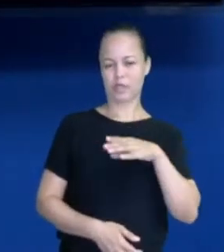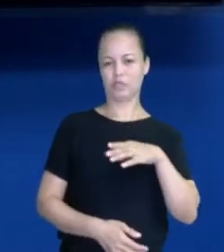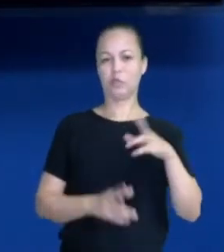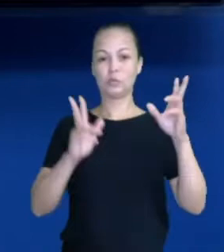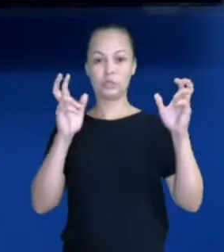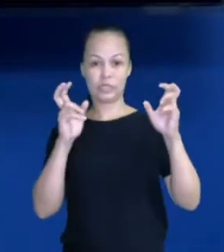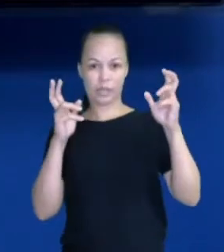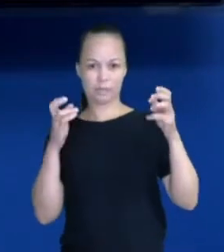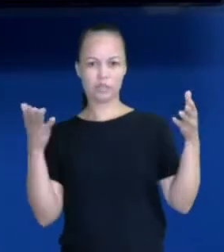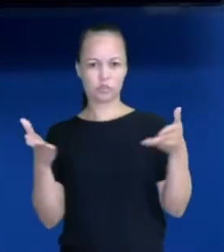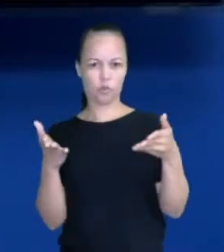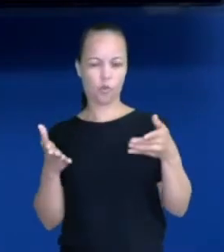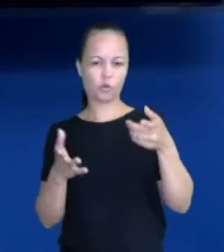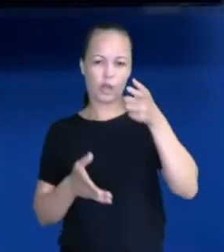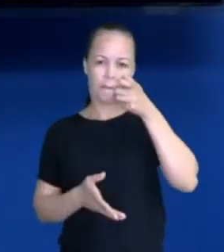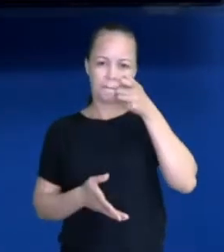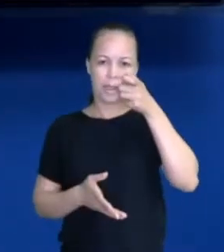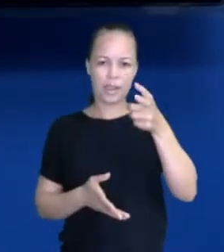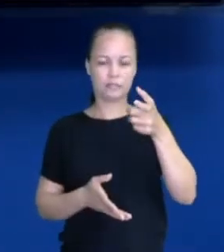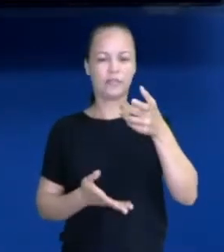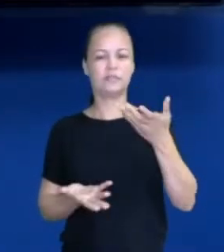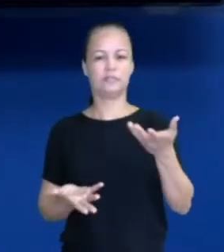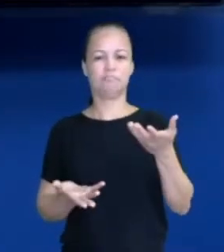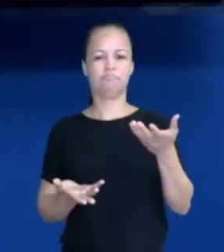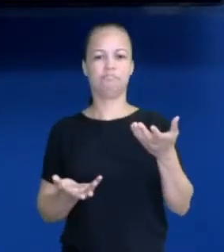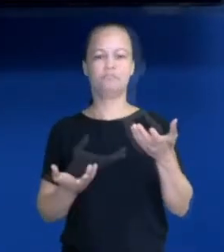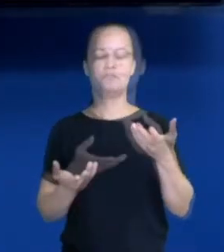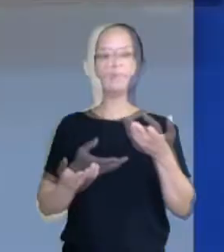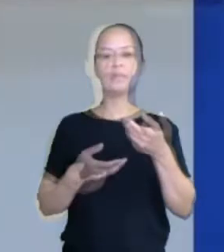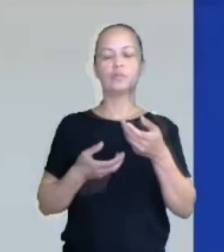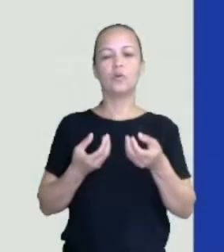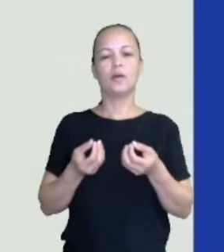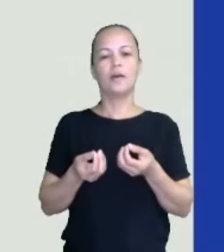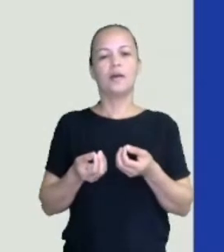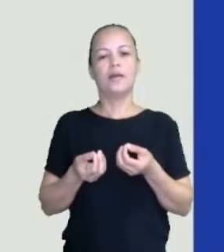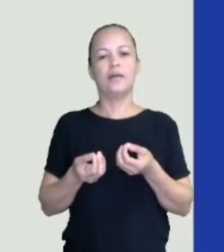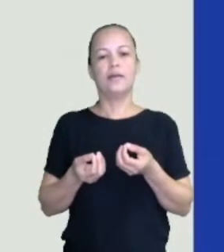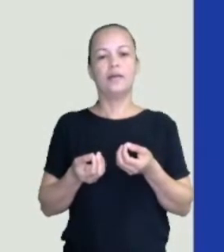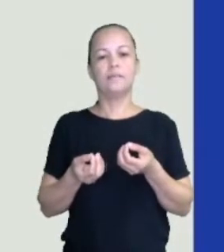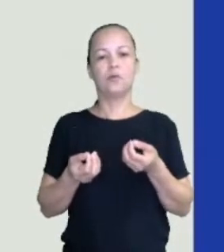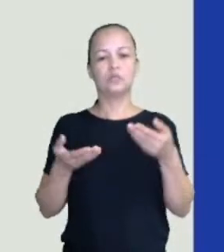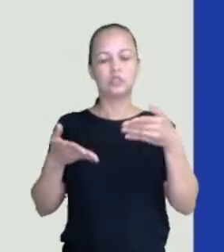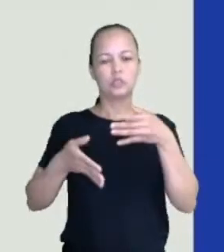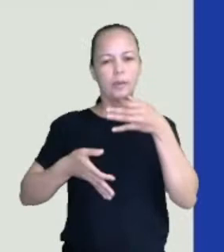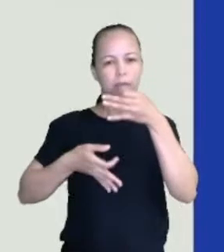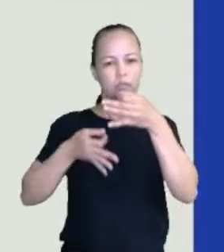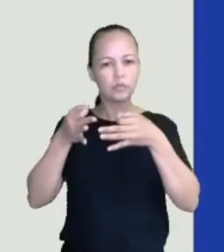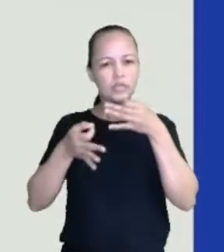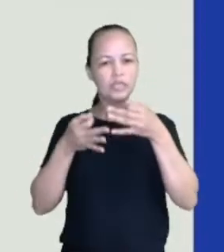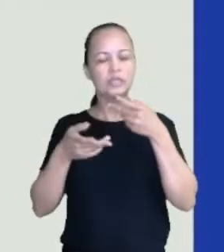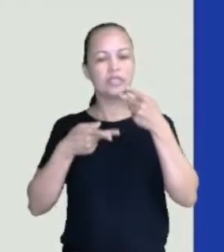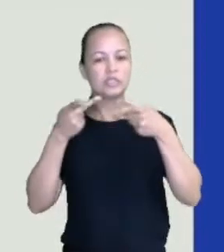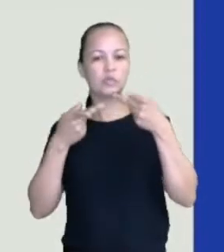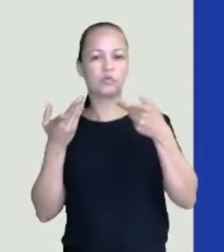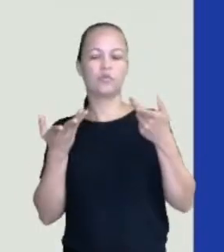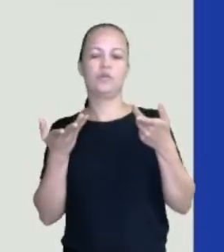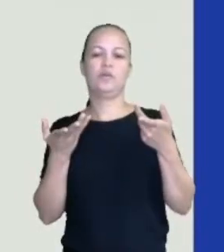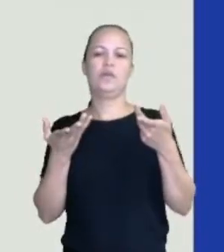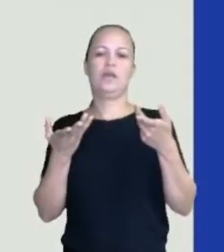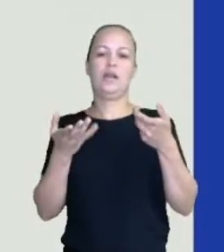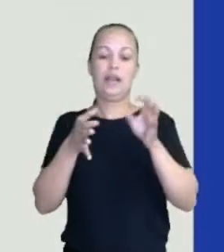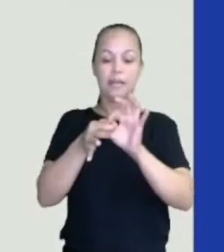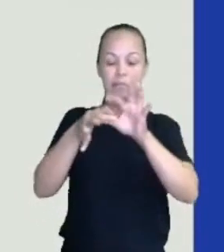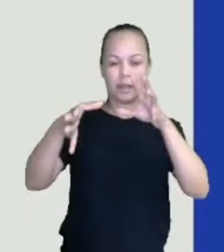mas muito interessante. Posicionamento crítico, liberdade de expressão versus discurso do